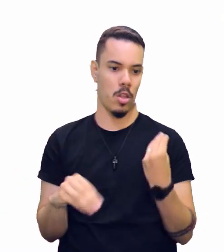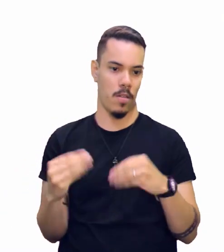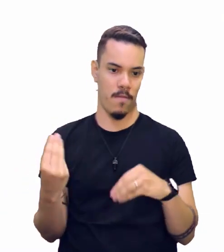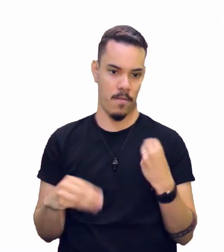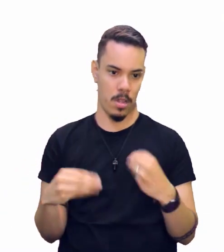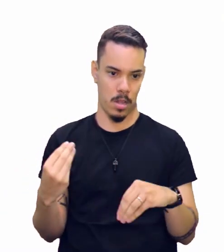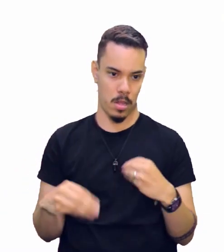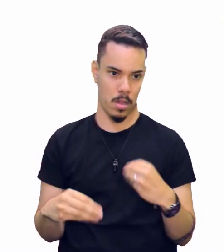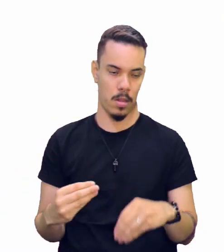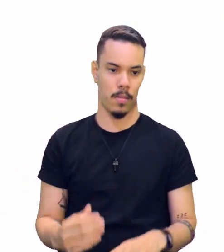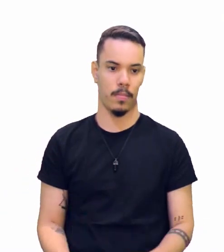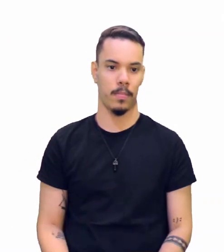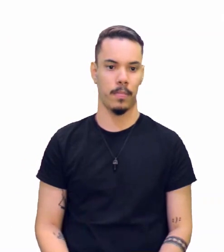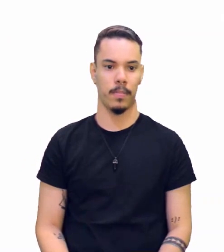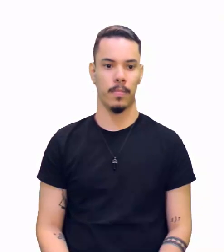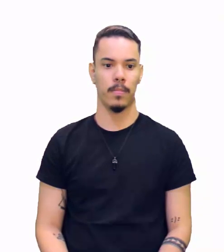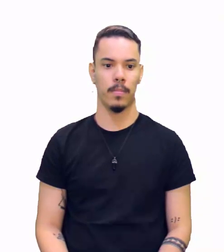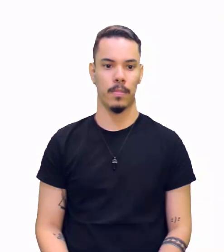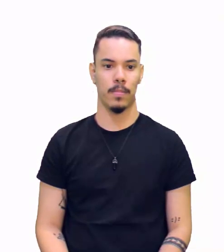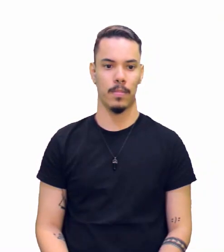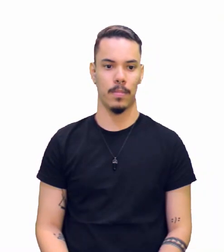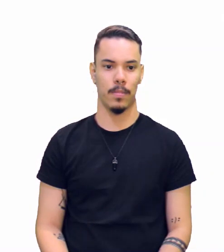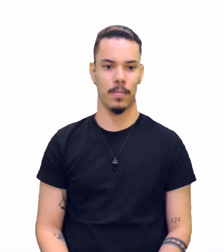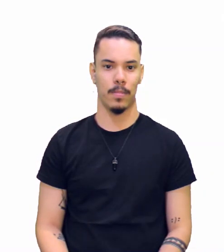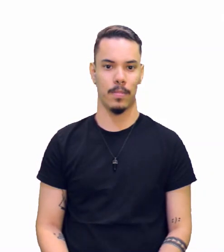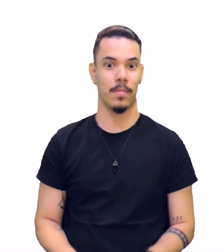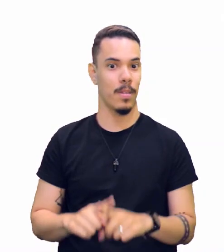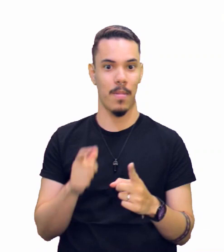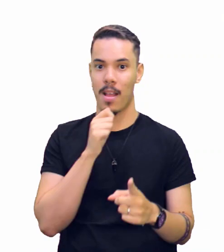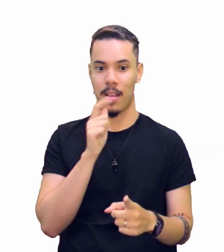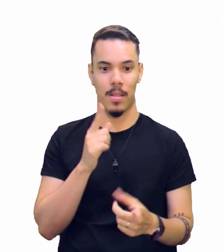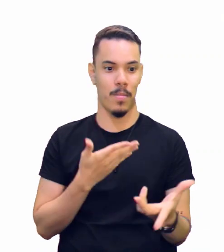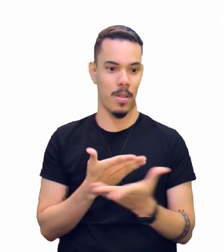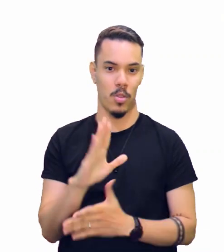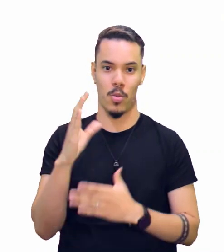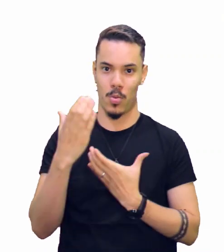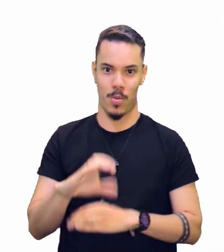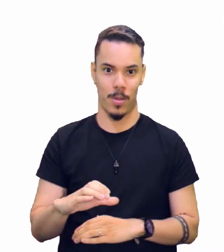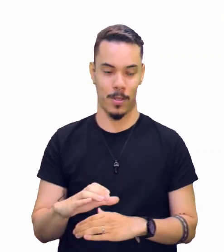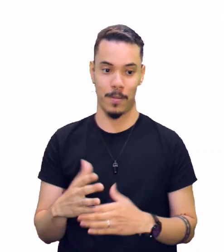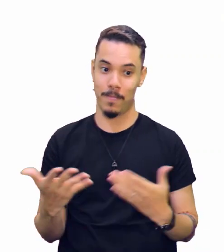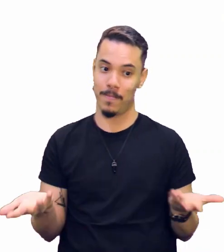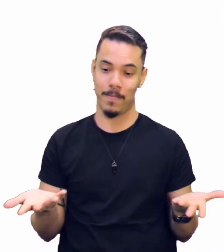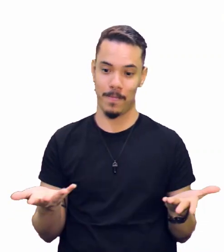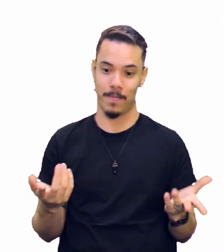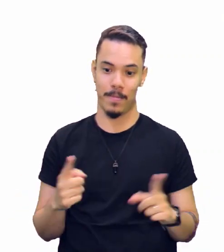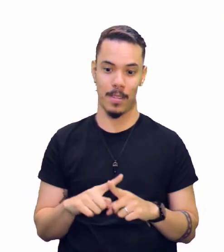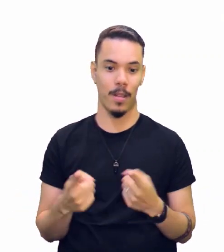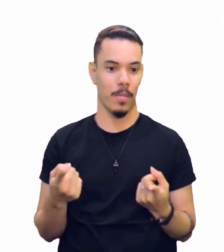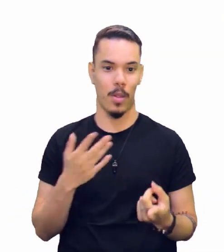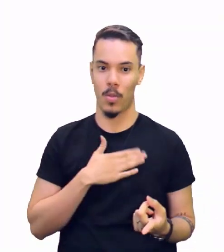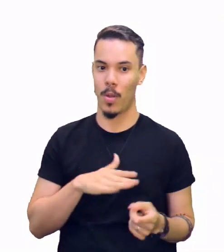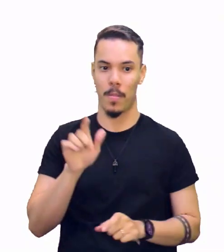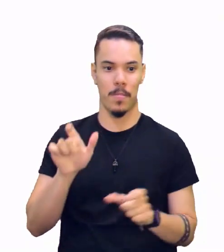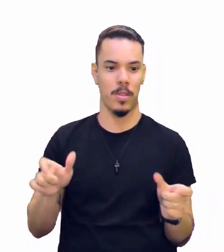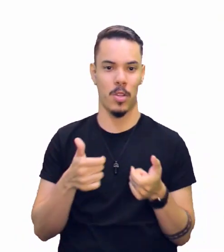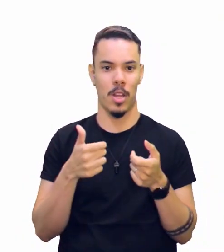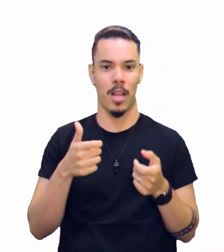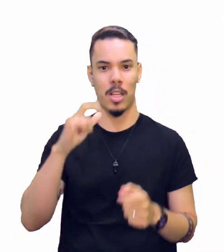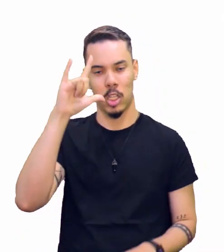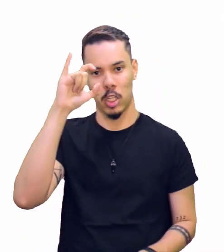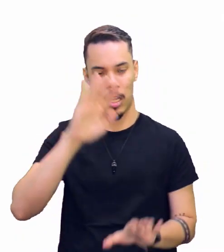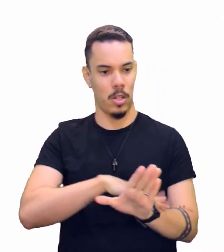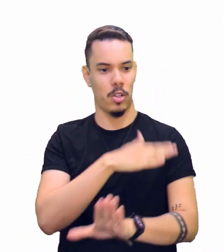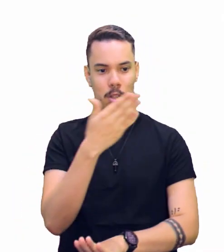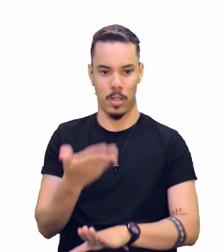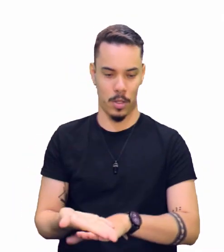não gosto de gente que passa e ainda não passou num ainda mas ele não passou ainda no concurso público né mas ele não gosta de pessoas que ficam no Instagram mas ele fica